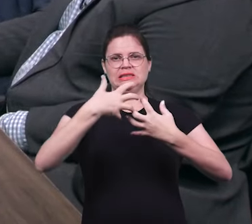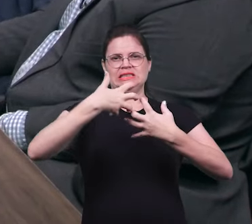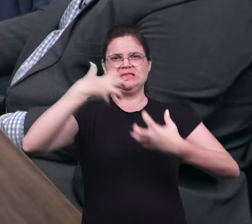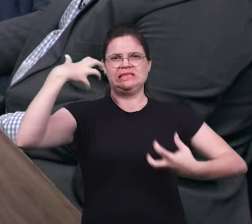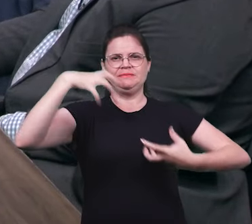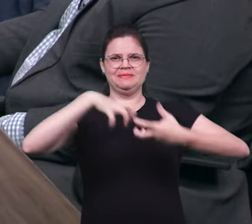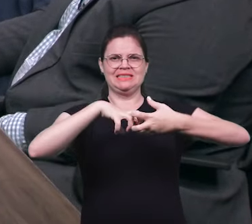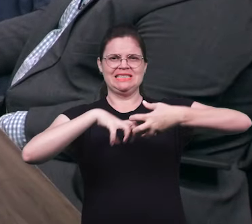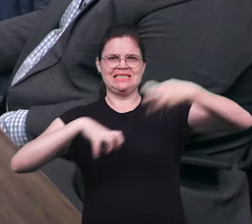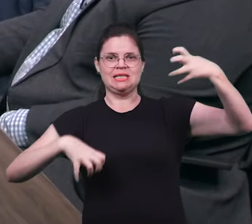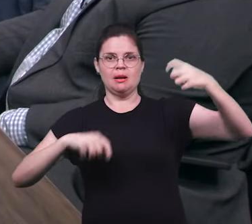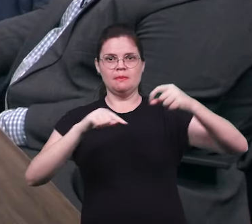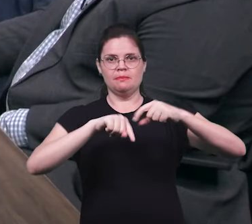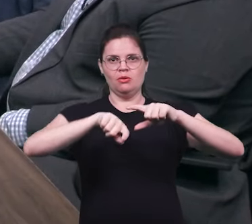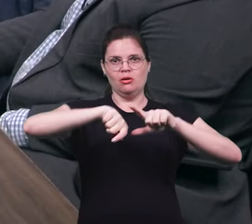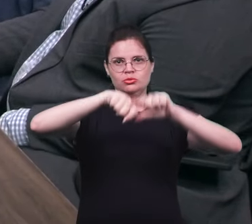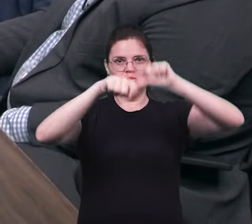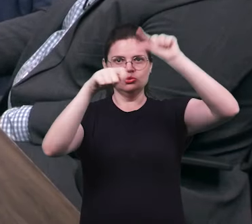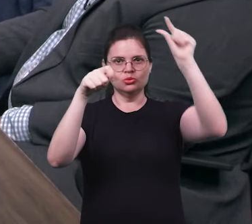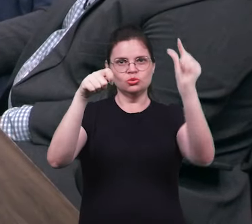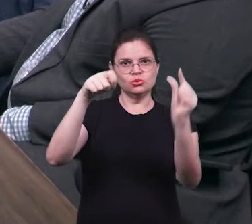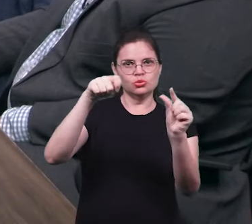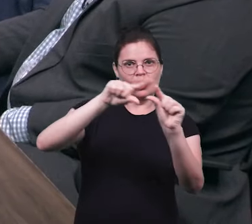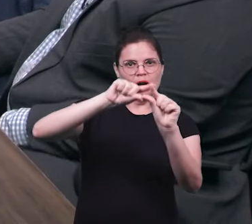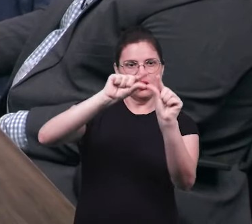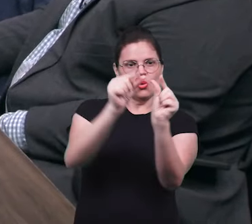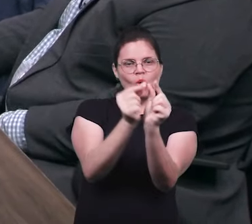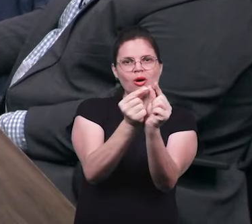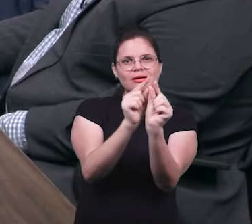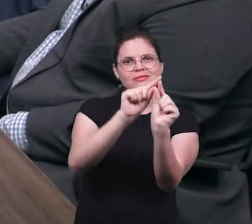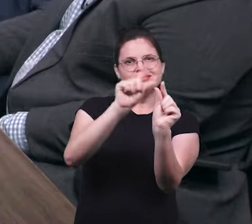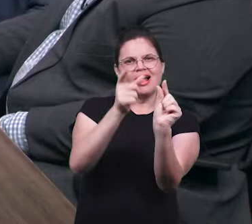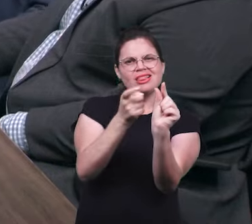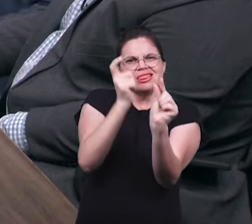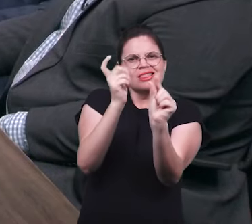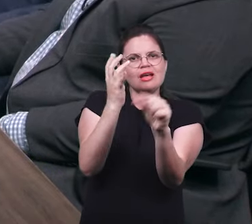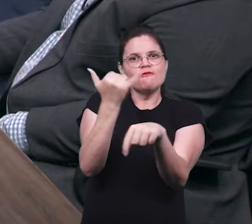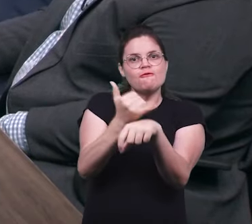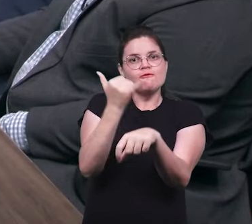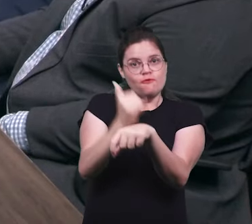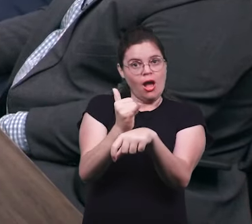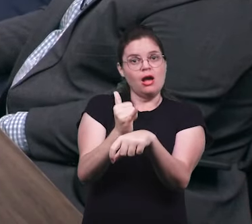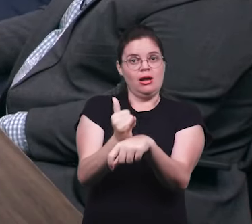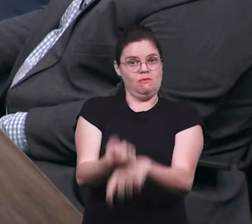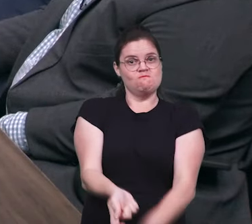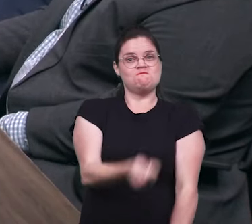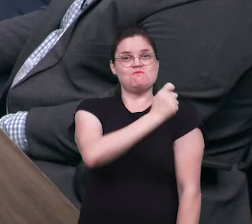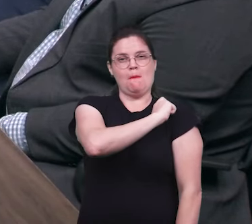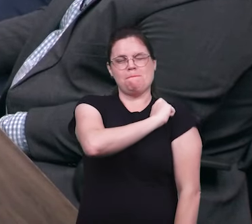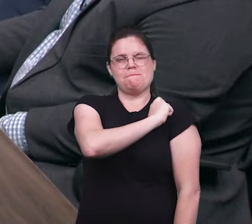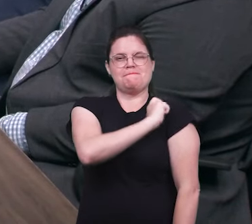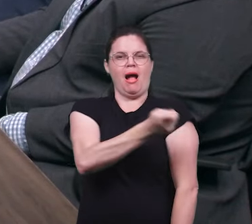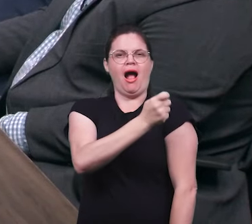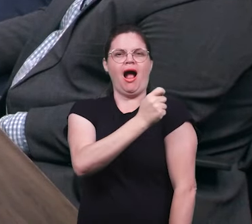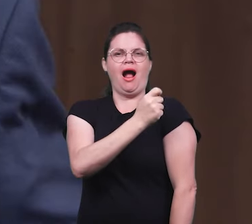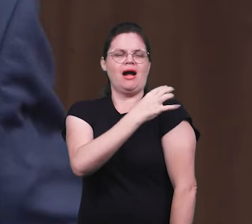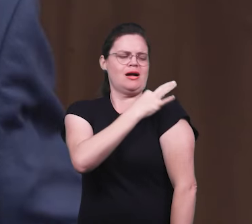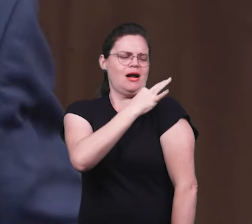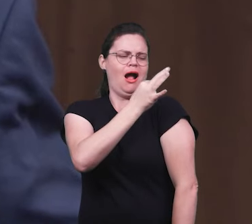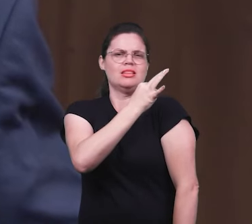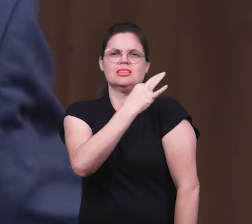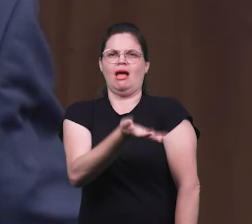Porque esse chicote foi uma ponta de ferro na ponta dele. Ali na ponta Tiras do de chicote. couro, tiras de Olha couro. só, mas eu queria falar duas coisas. Primeiro, eles não